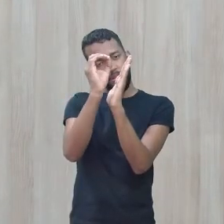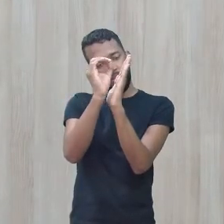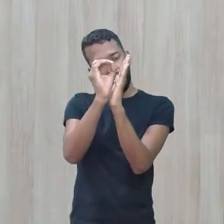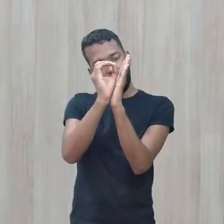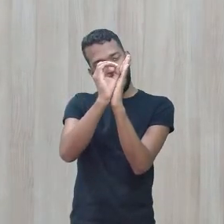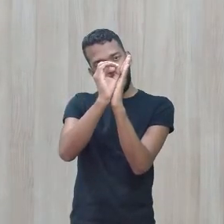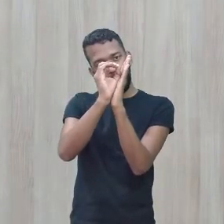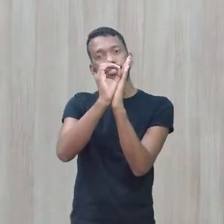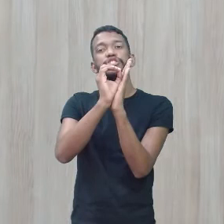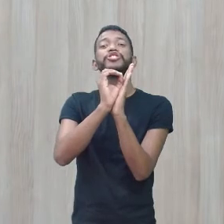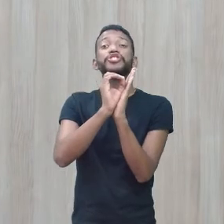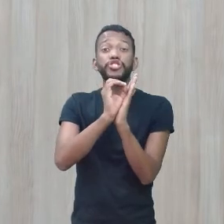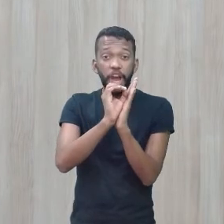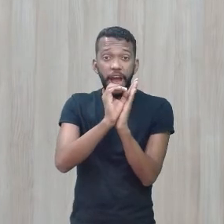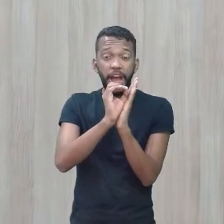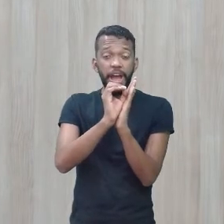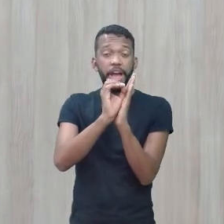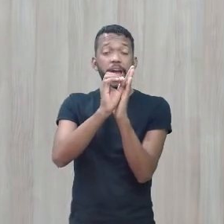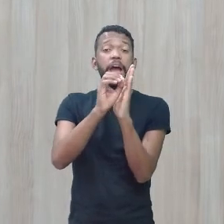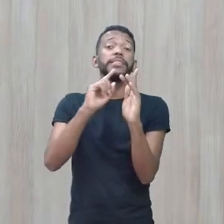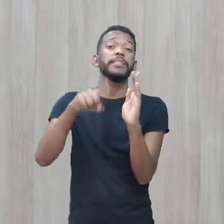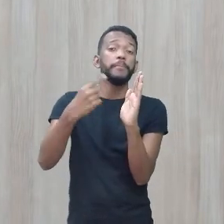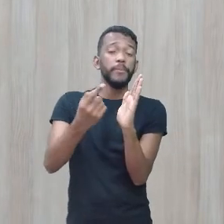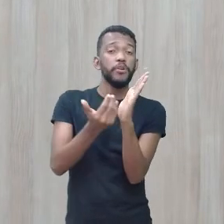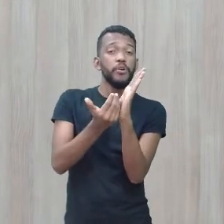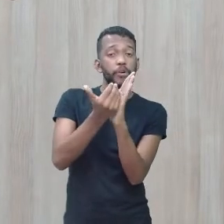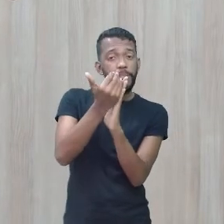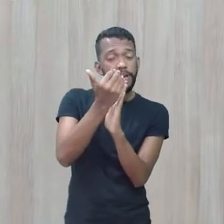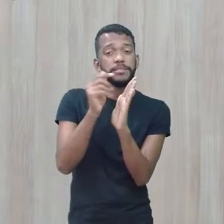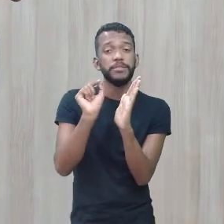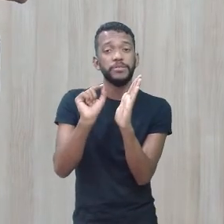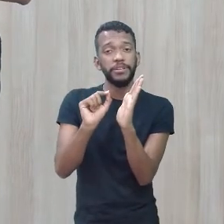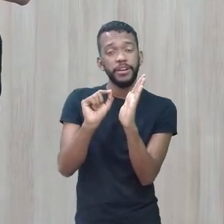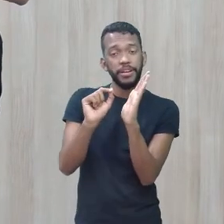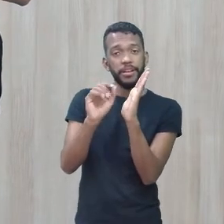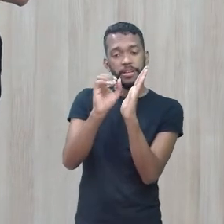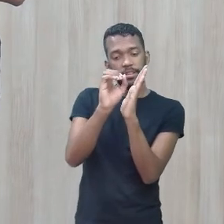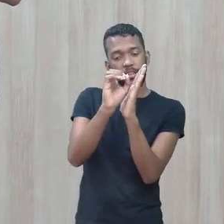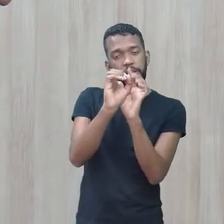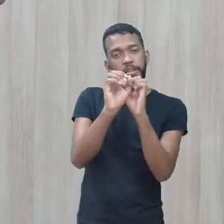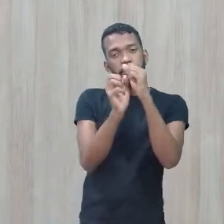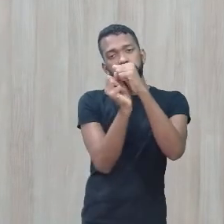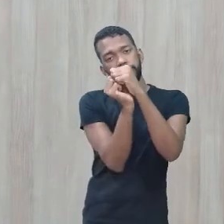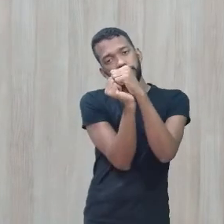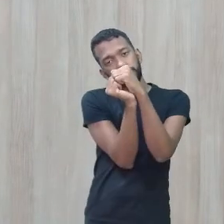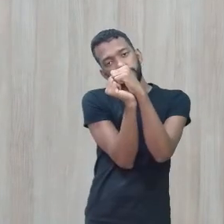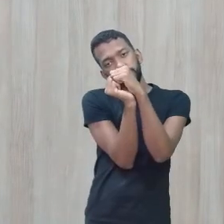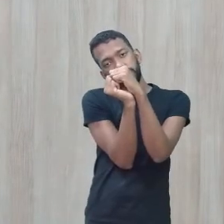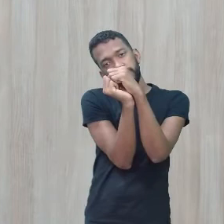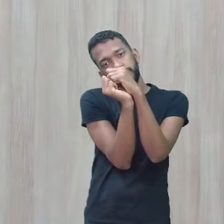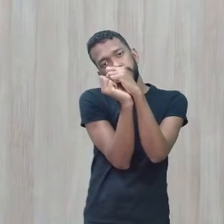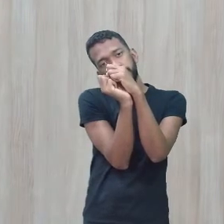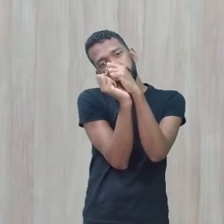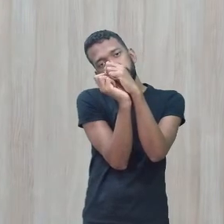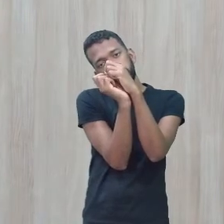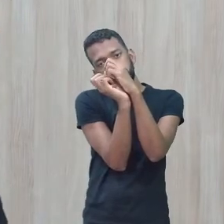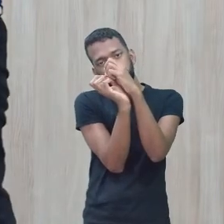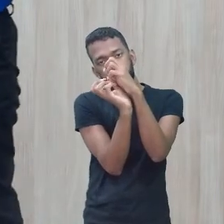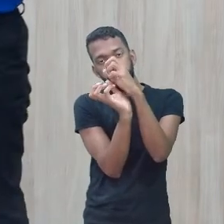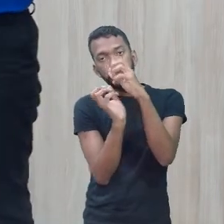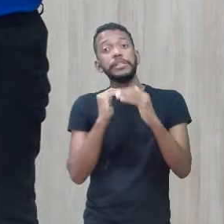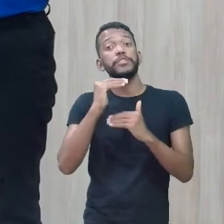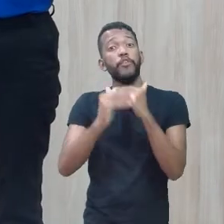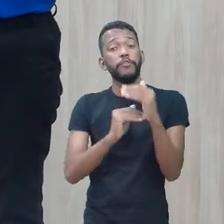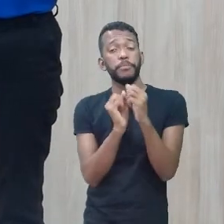em seguida, ele começa a iniciar o seu desenvolvimento. A gestação humana,